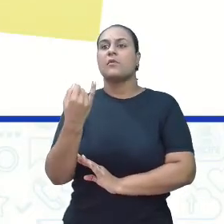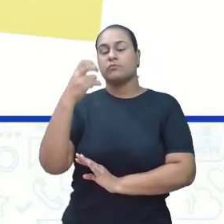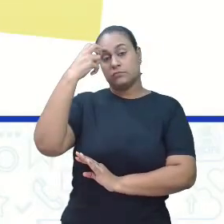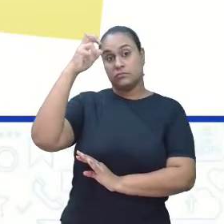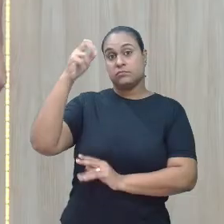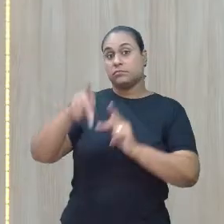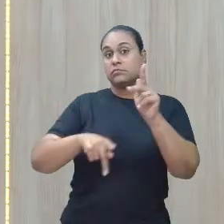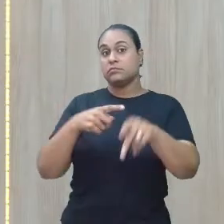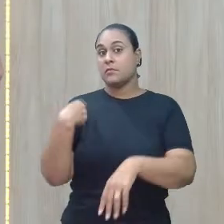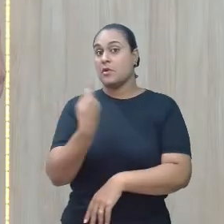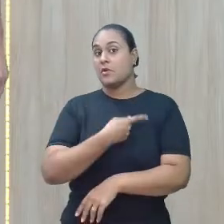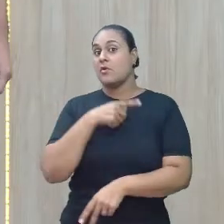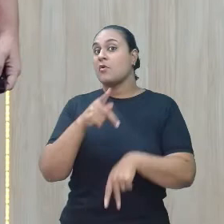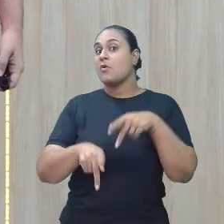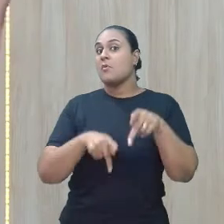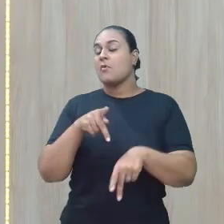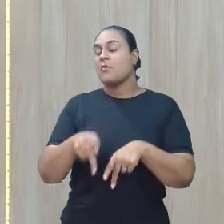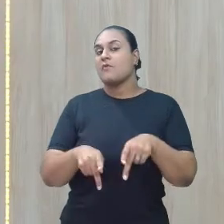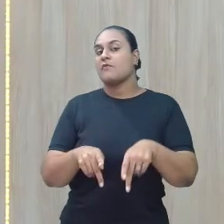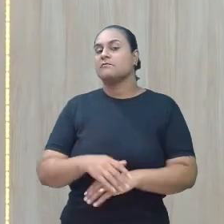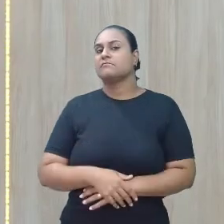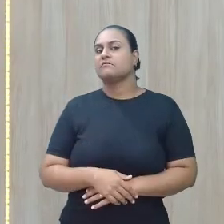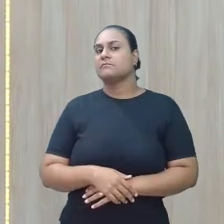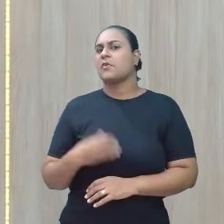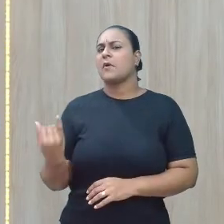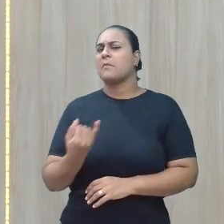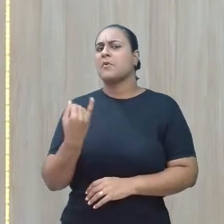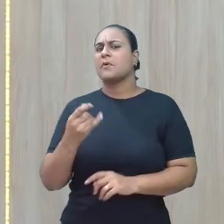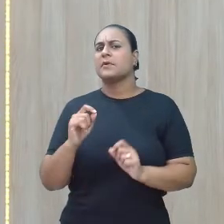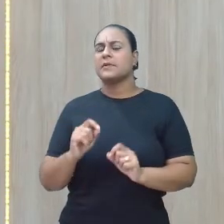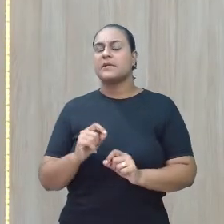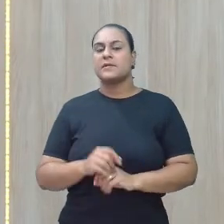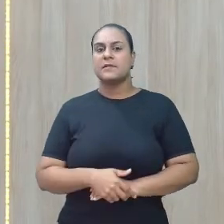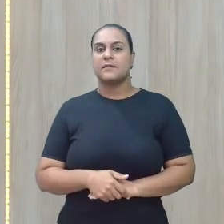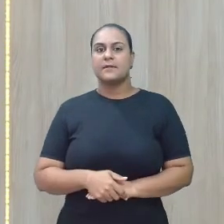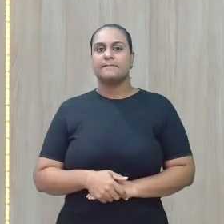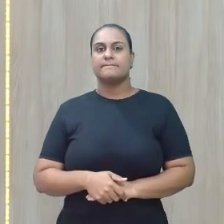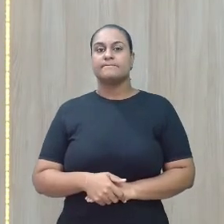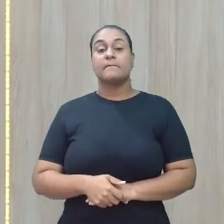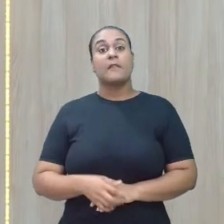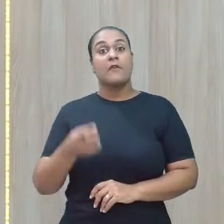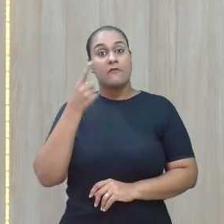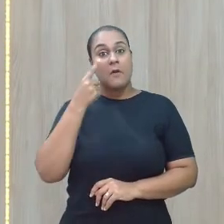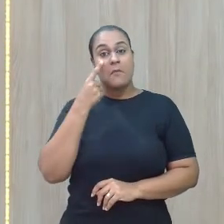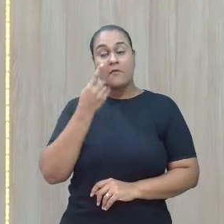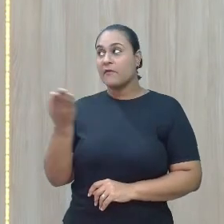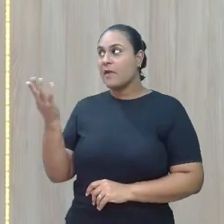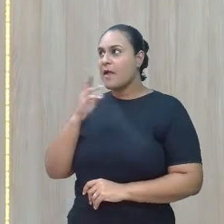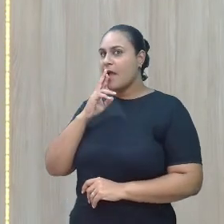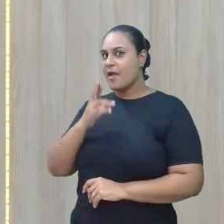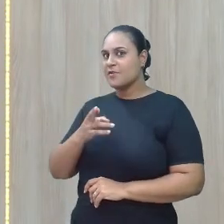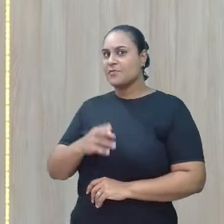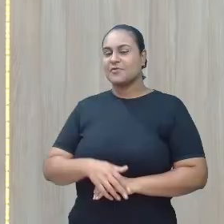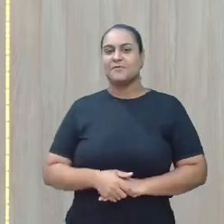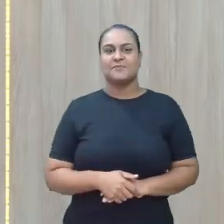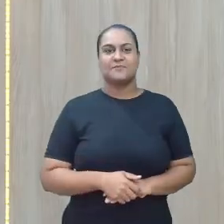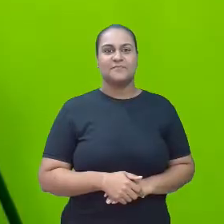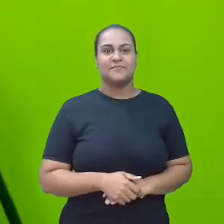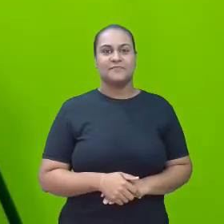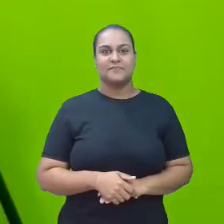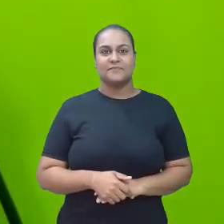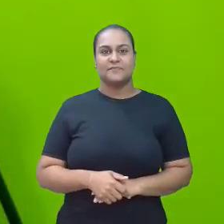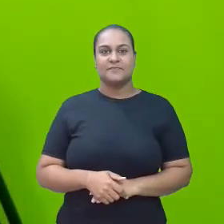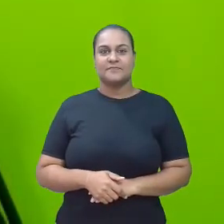popular para o nosso povo? Então, Plínio, qual a importância da cultura popular para o nosso povo? Então vamos acompanhar aí a resposta do Plínio.